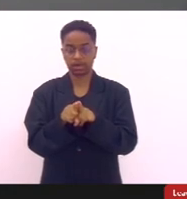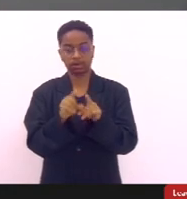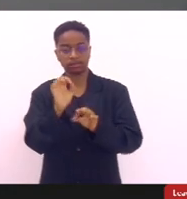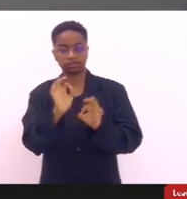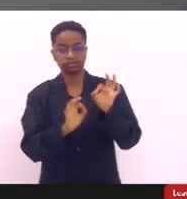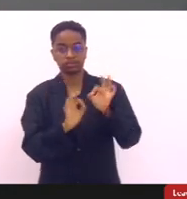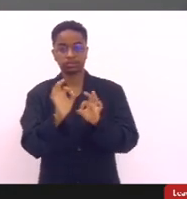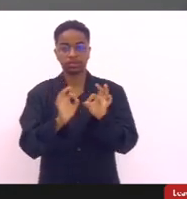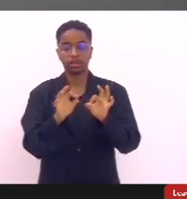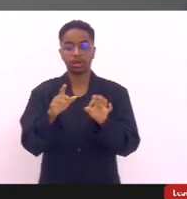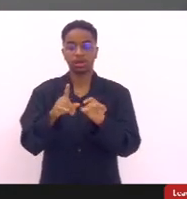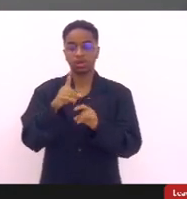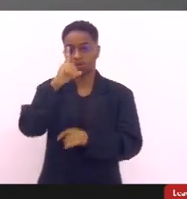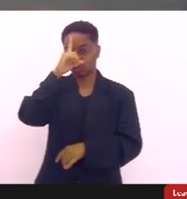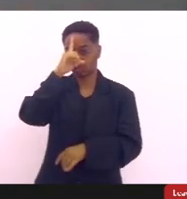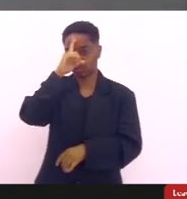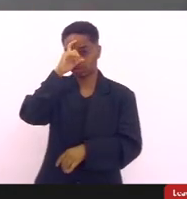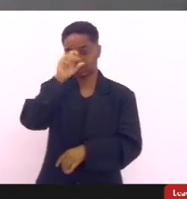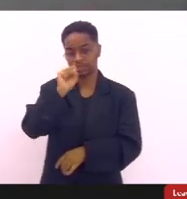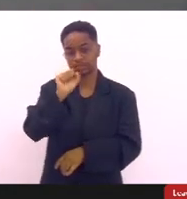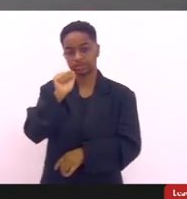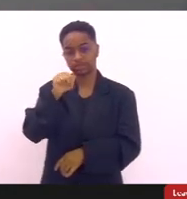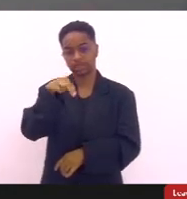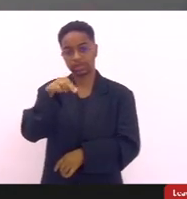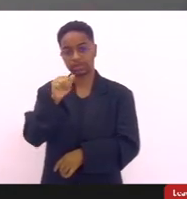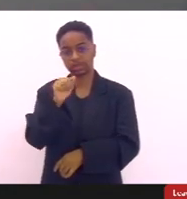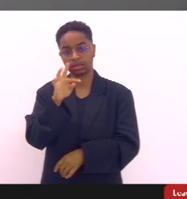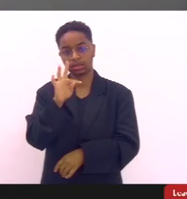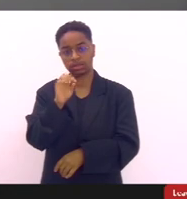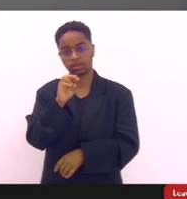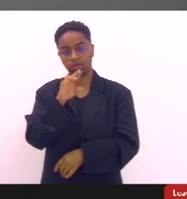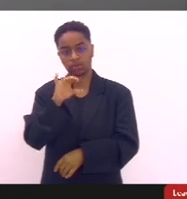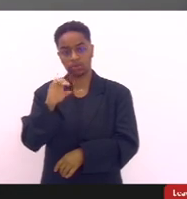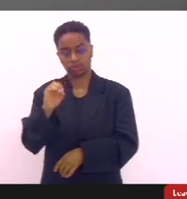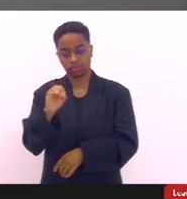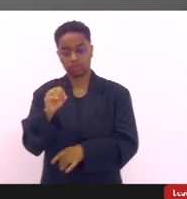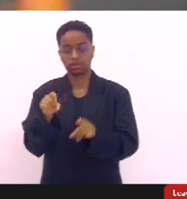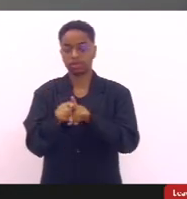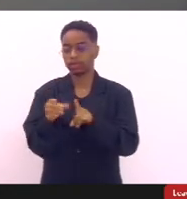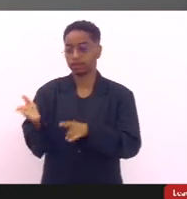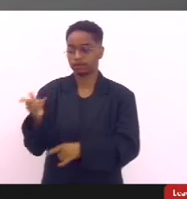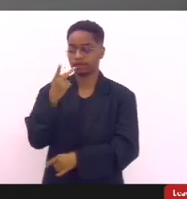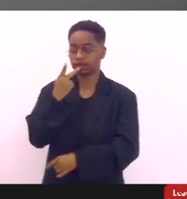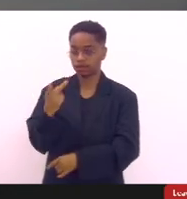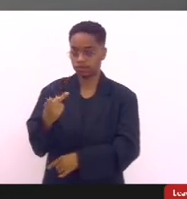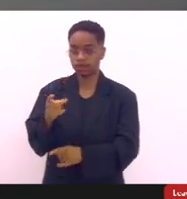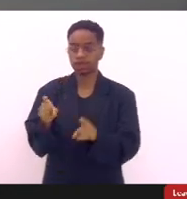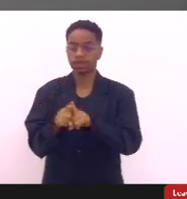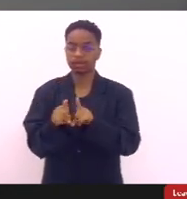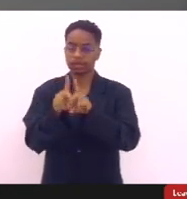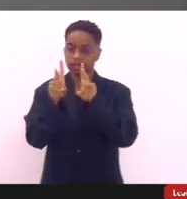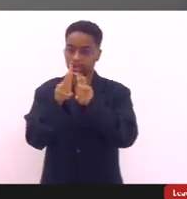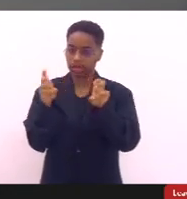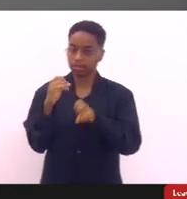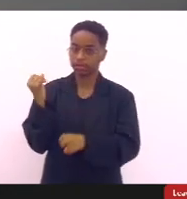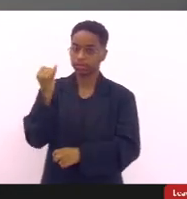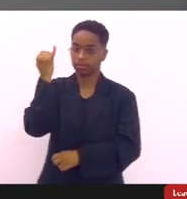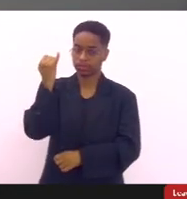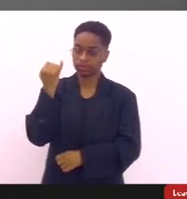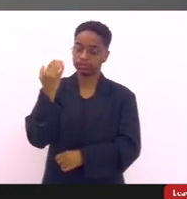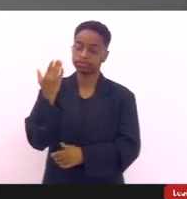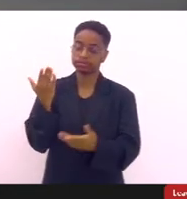sanatório penal. O doutor Thiago falou muito na vez passada e agora também, é um assunto que é muito caro a ele, mas deve